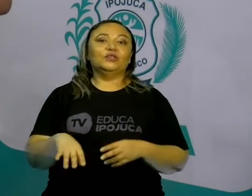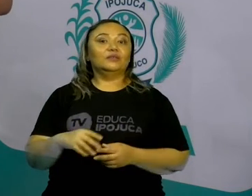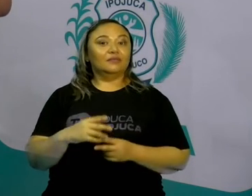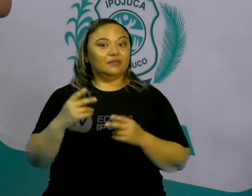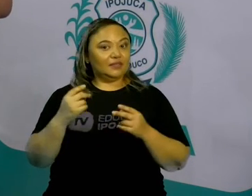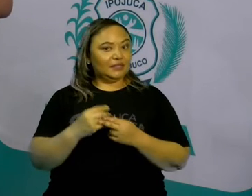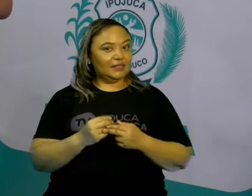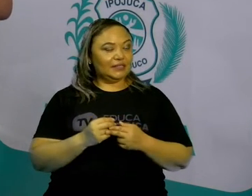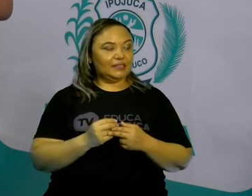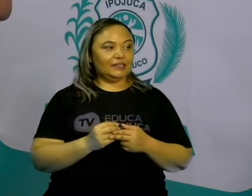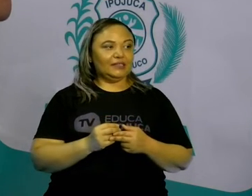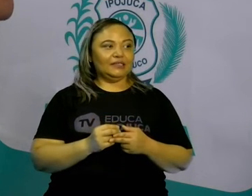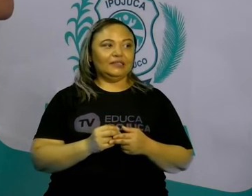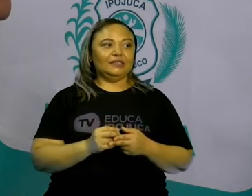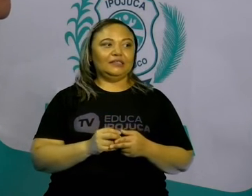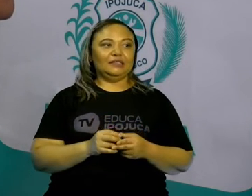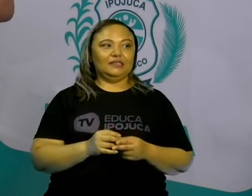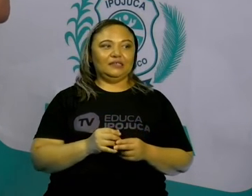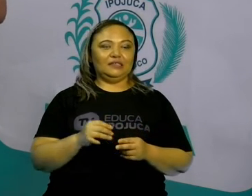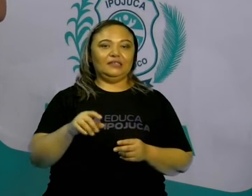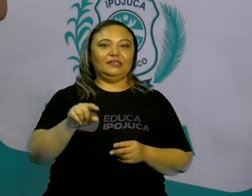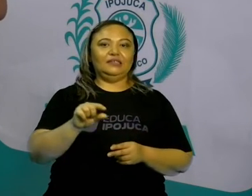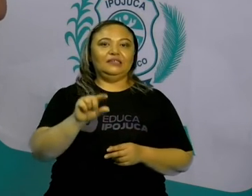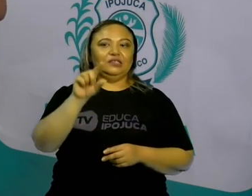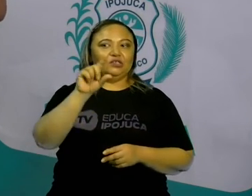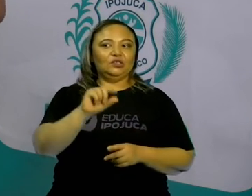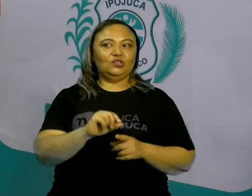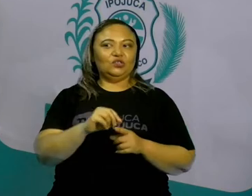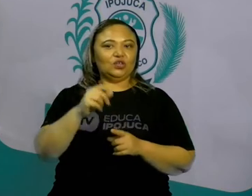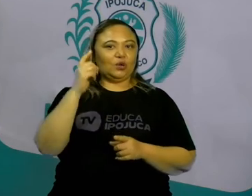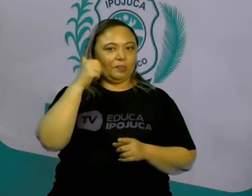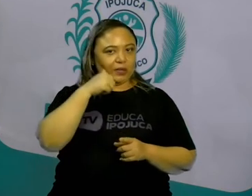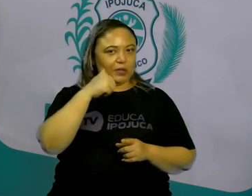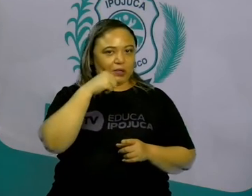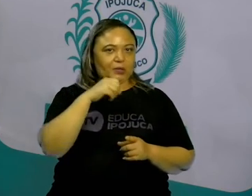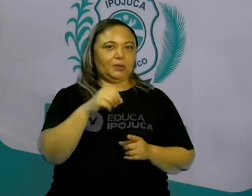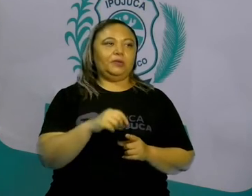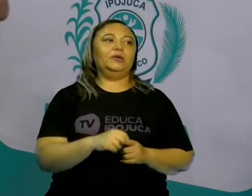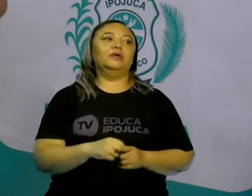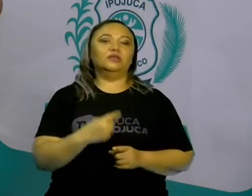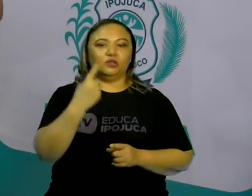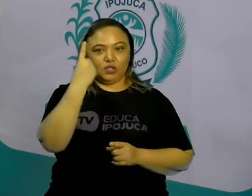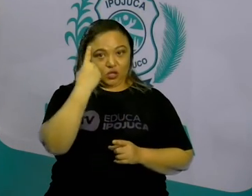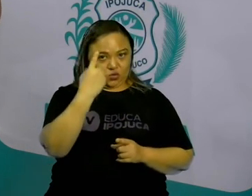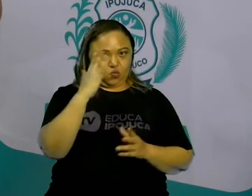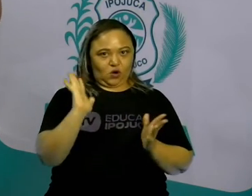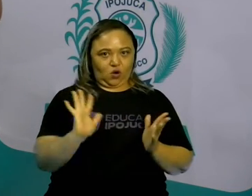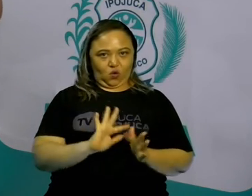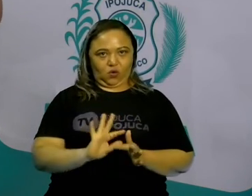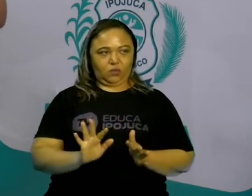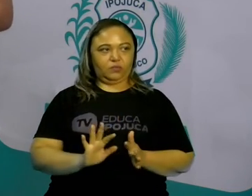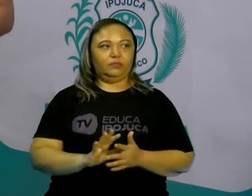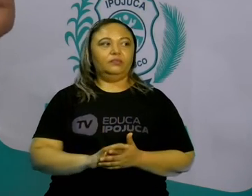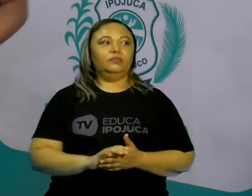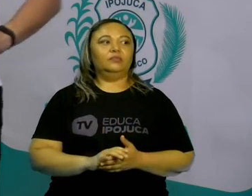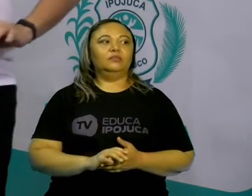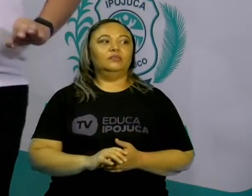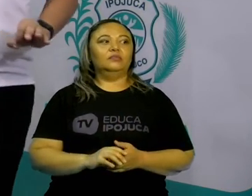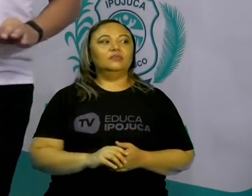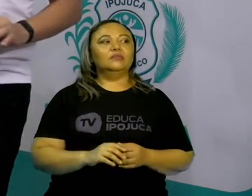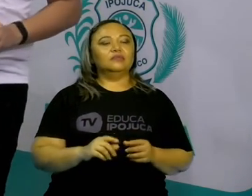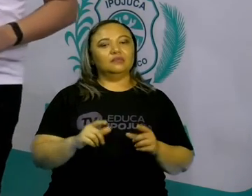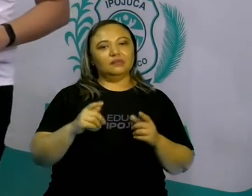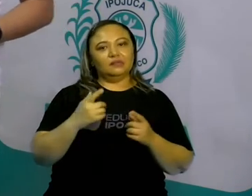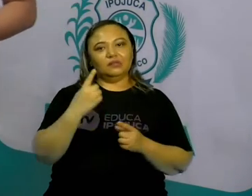Pois é Julieta tá com a chance encontrar uma banana agora porque só tem uma disponível uma